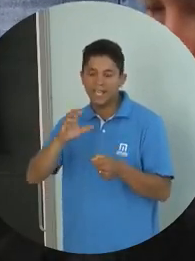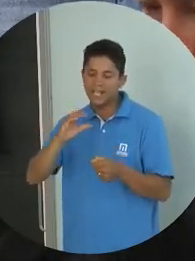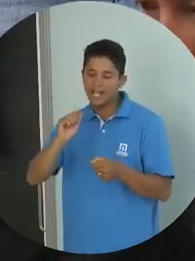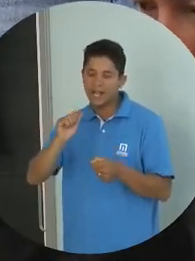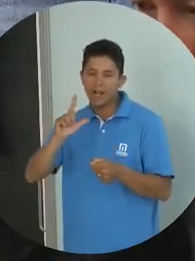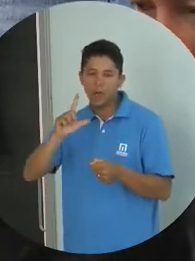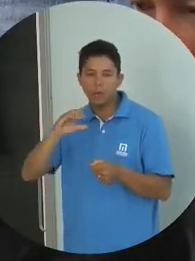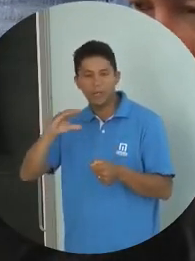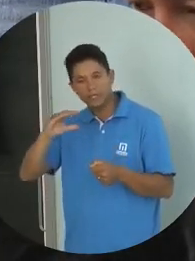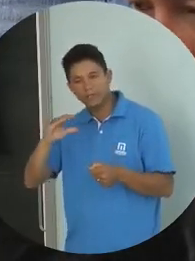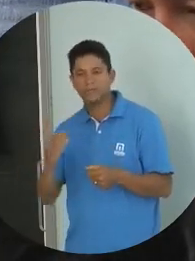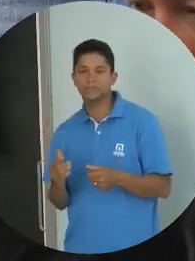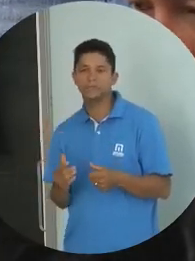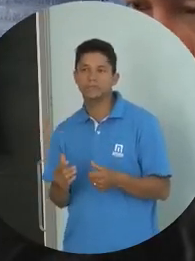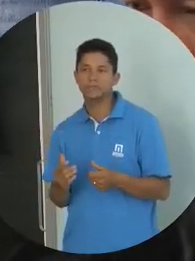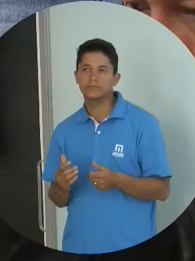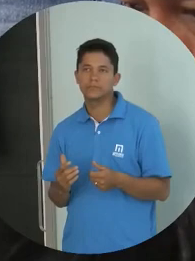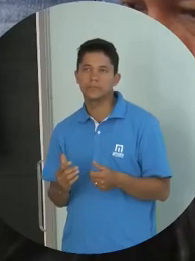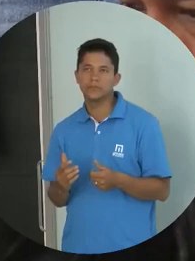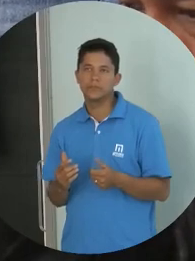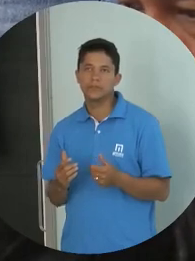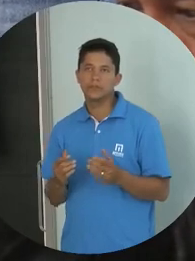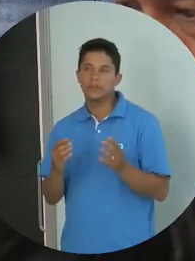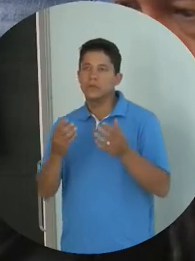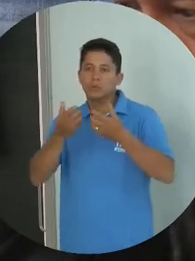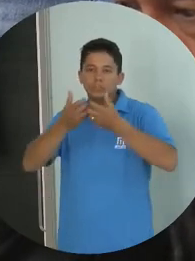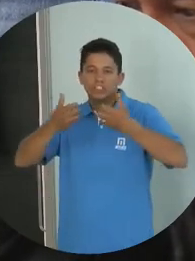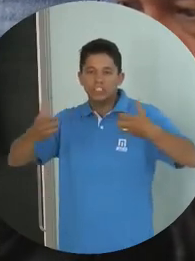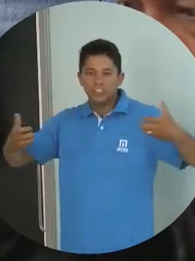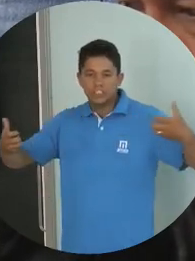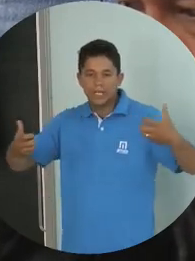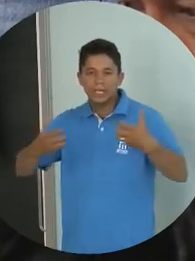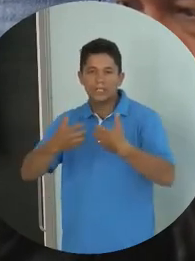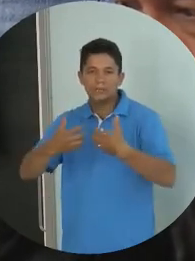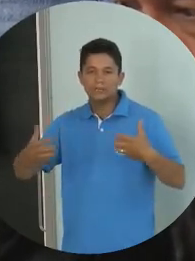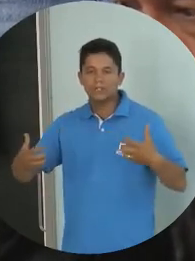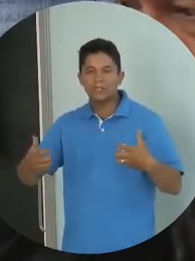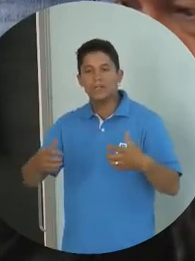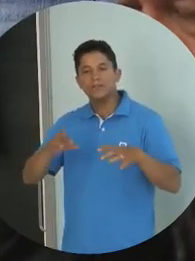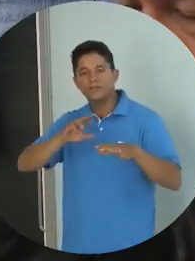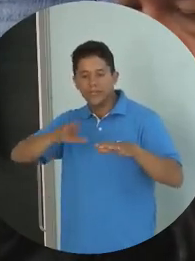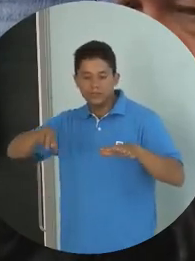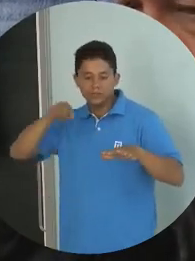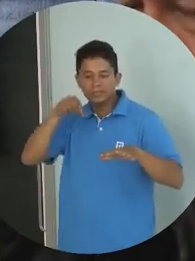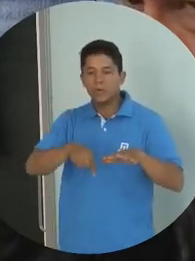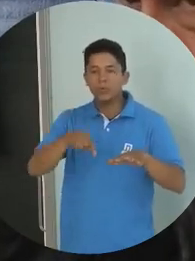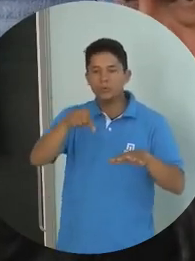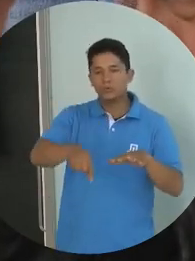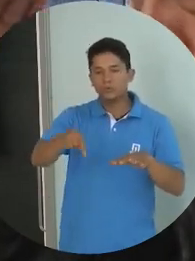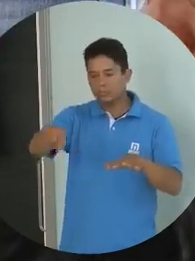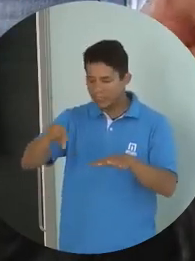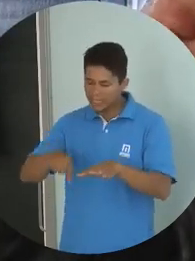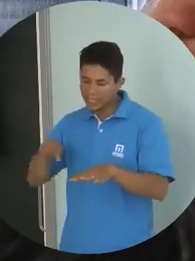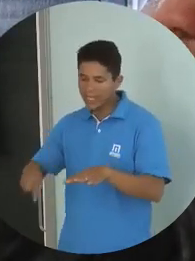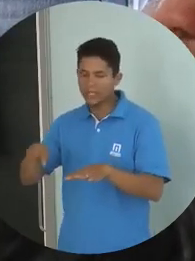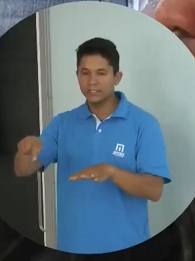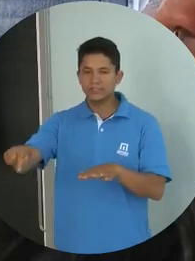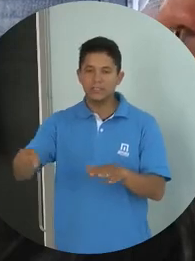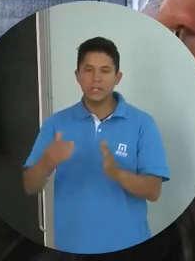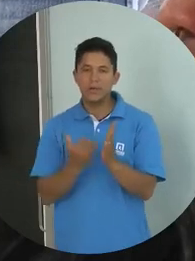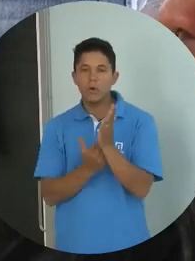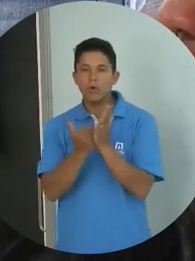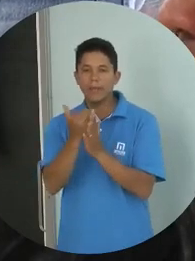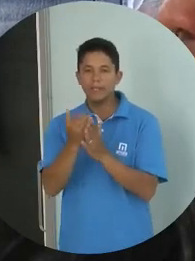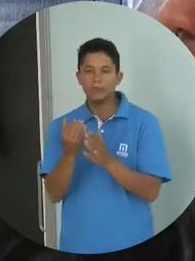fazendo estabilização de alguma cortina, que vocês tiveram que fazer vários pontos linear, onde talvez esse aumento da resistência do